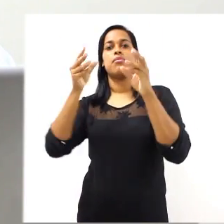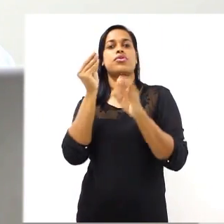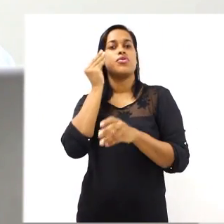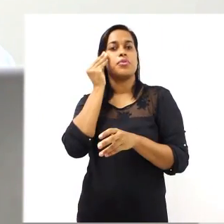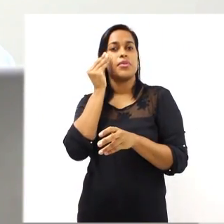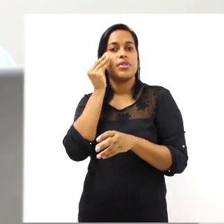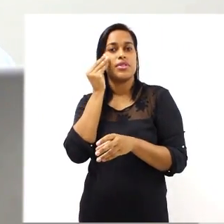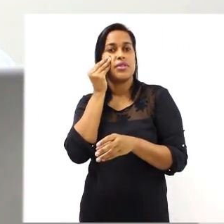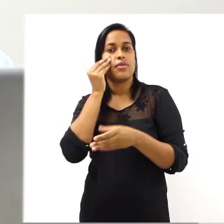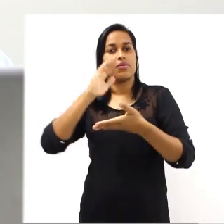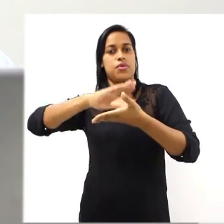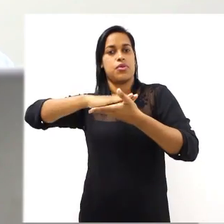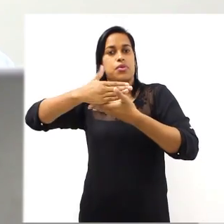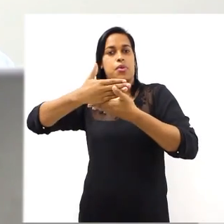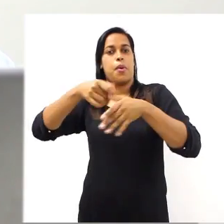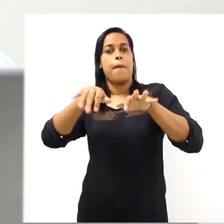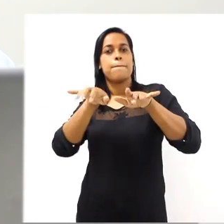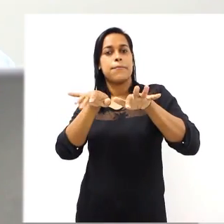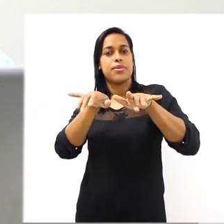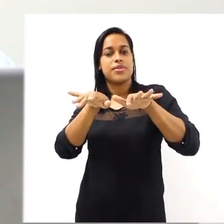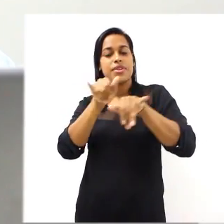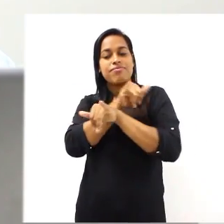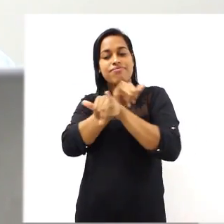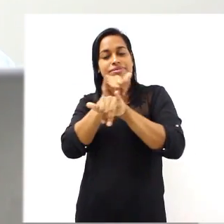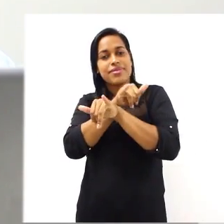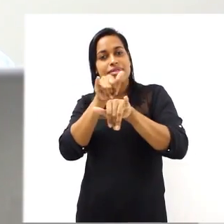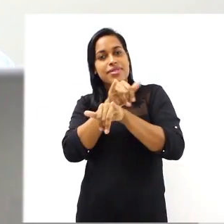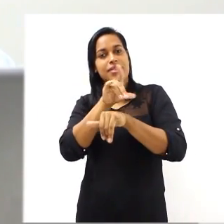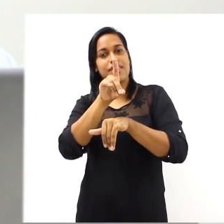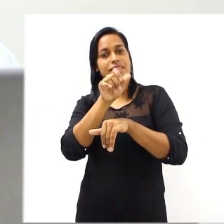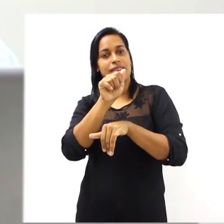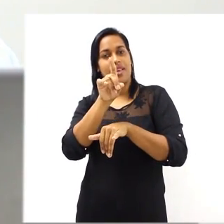seu computador irá armazenar esses dados.